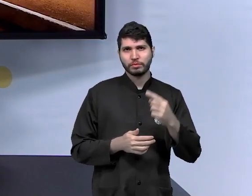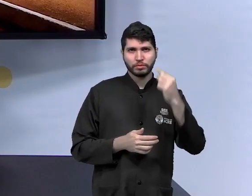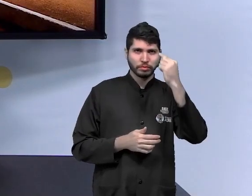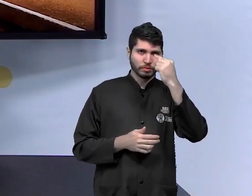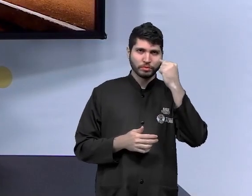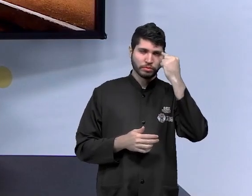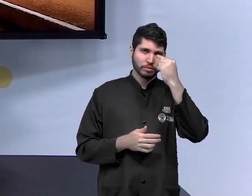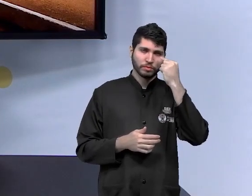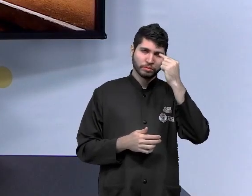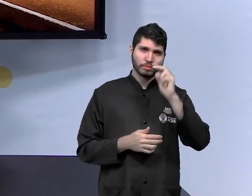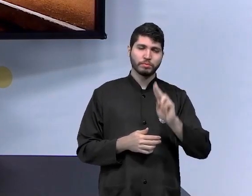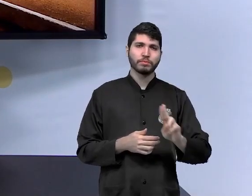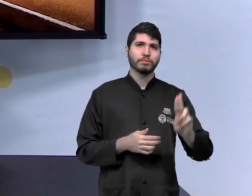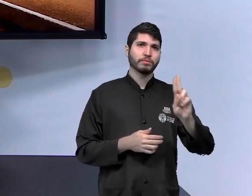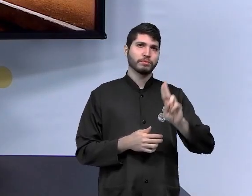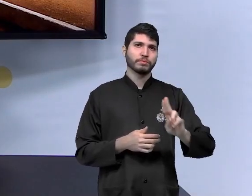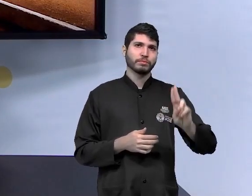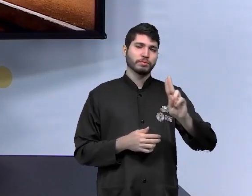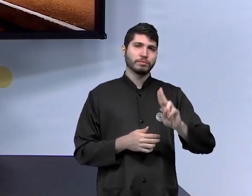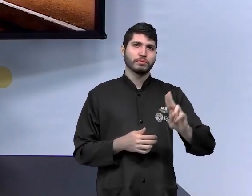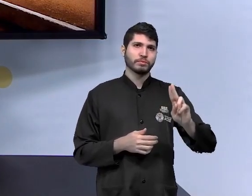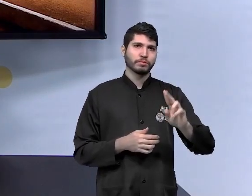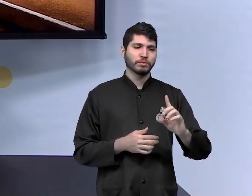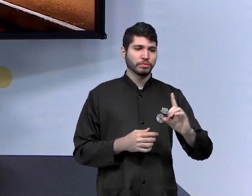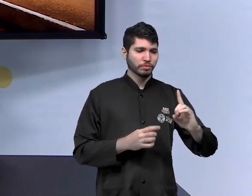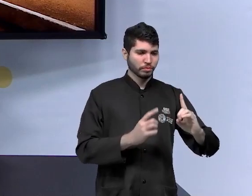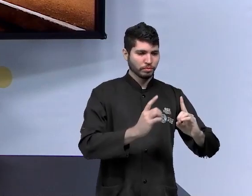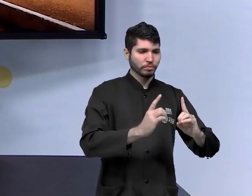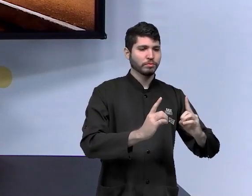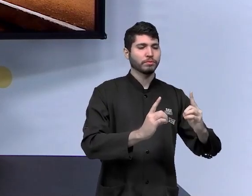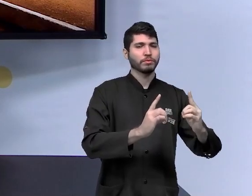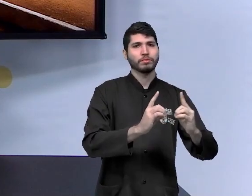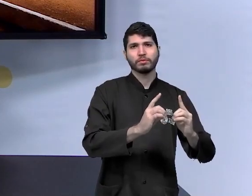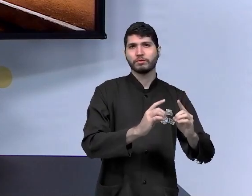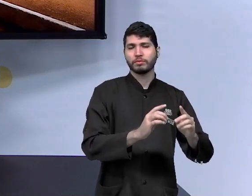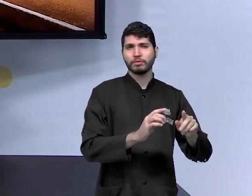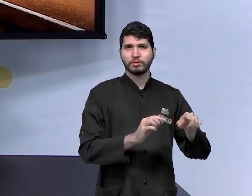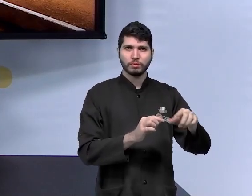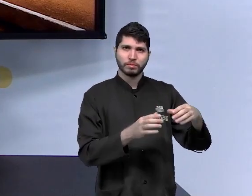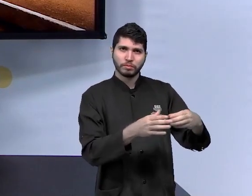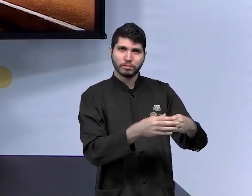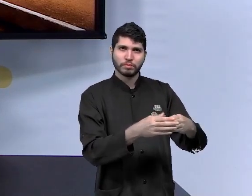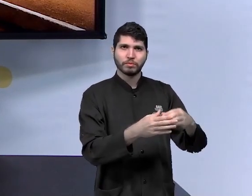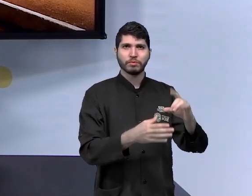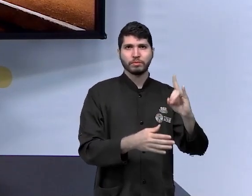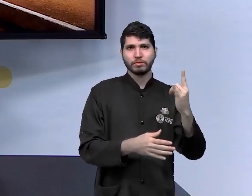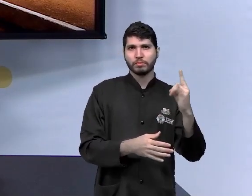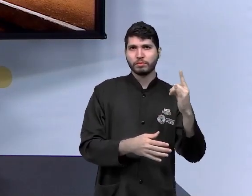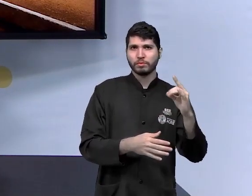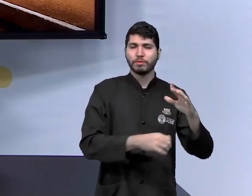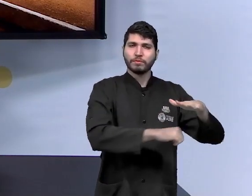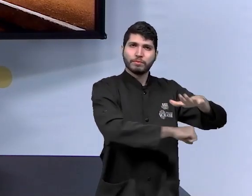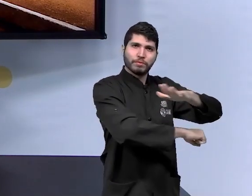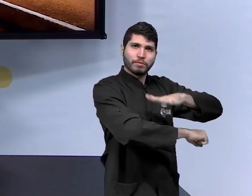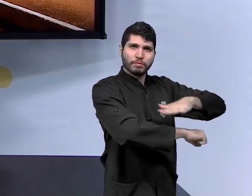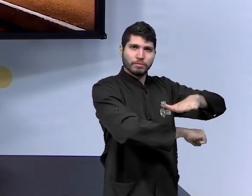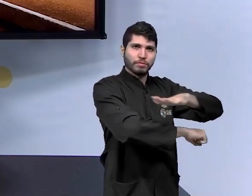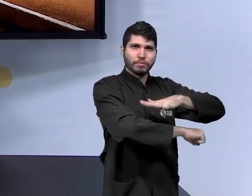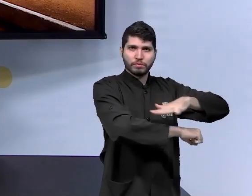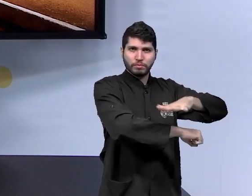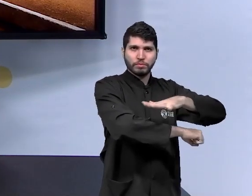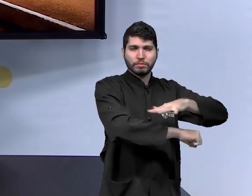querem falar, quando eles estão falando entre eles usam um espanhol formal. Agora, quando eles estão